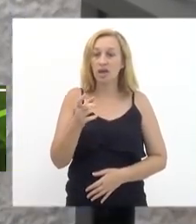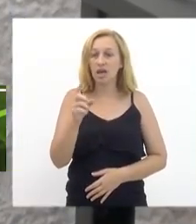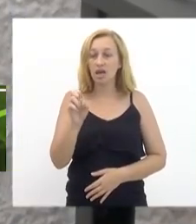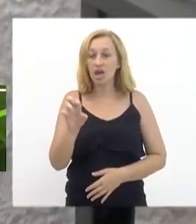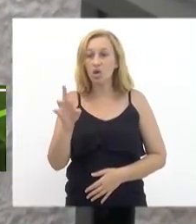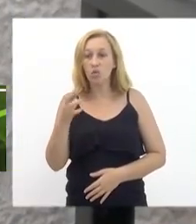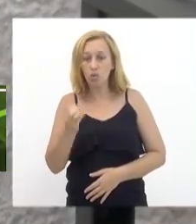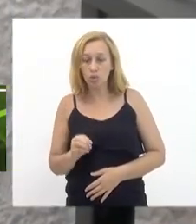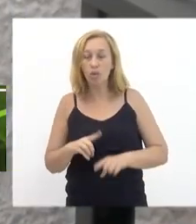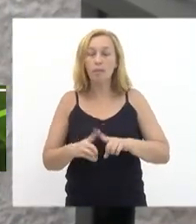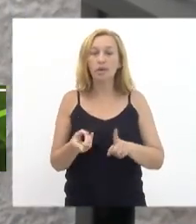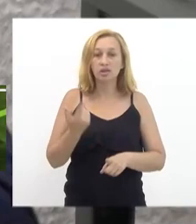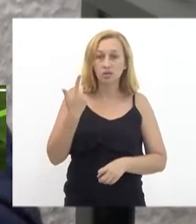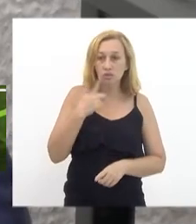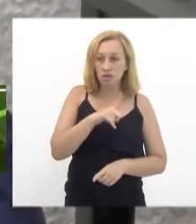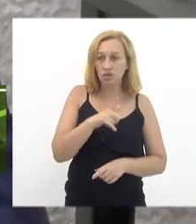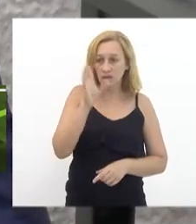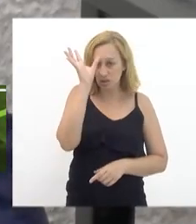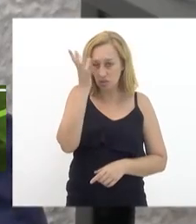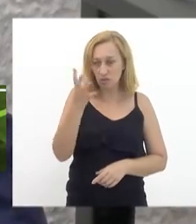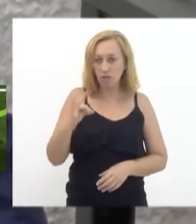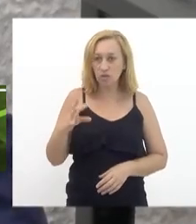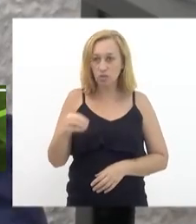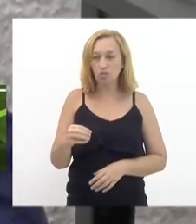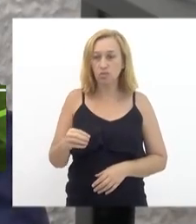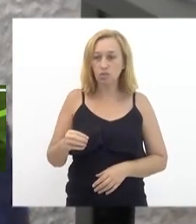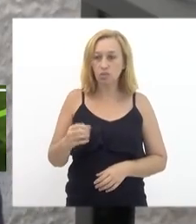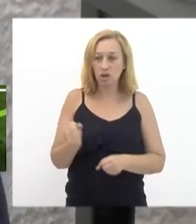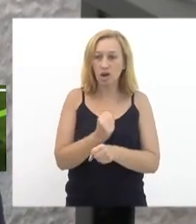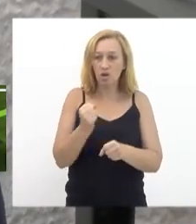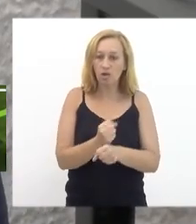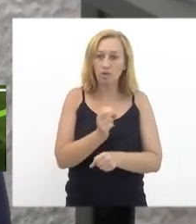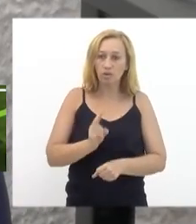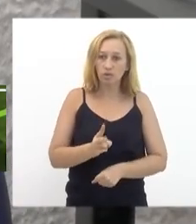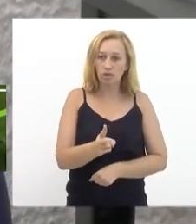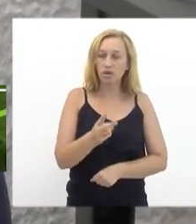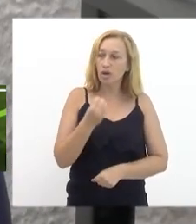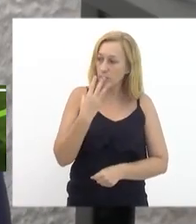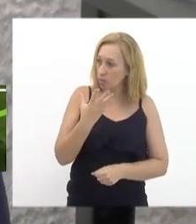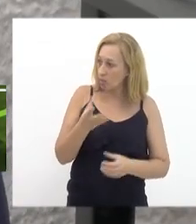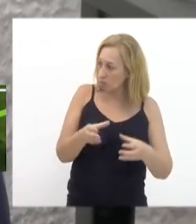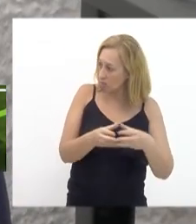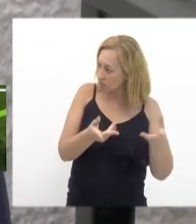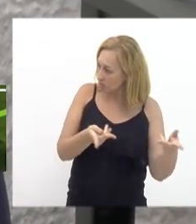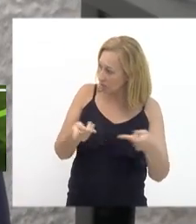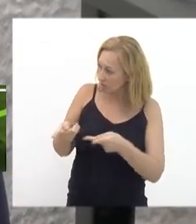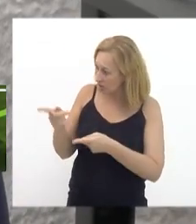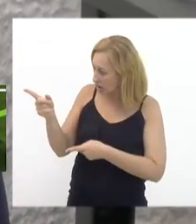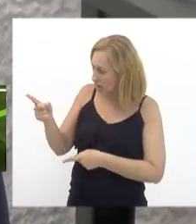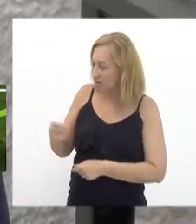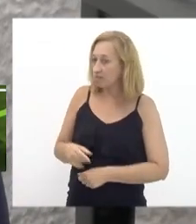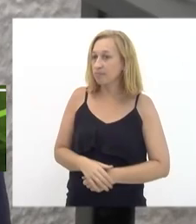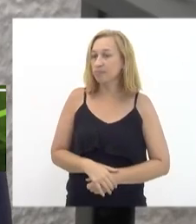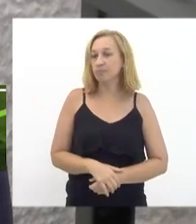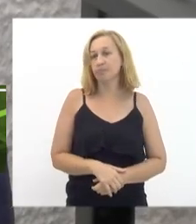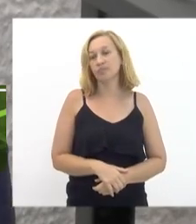mas nós embrulhamos isso tudo a obra está sendo tocado vale a pena depois comissão visitar lá dentro